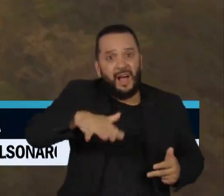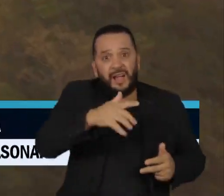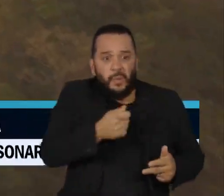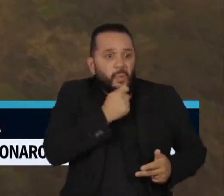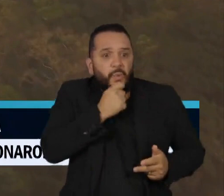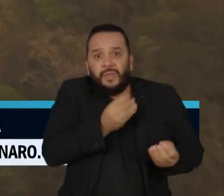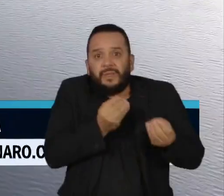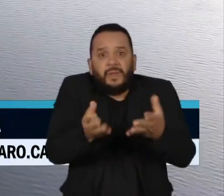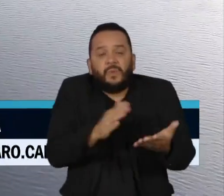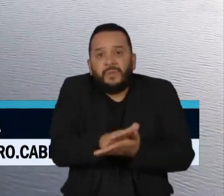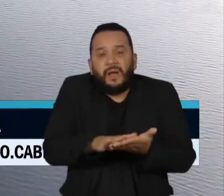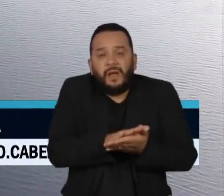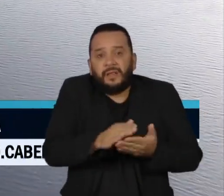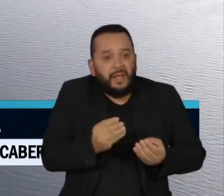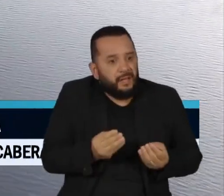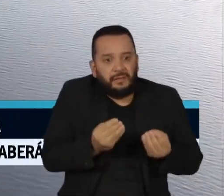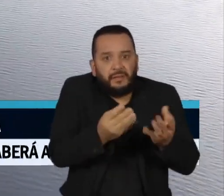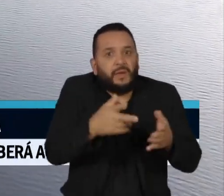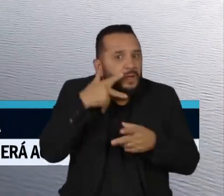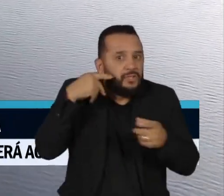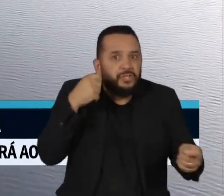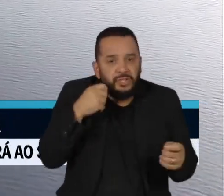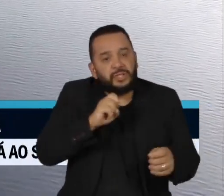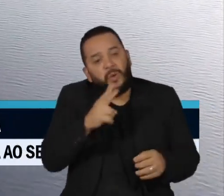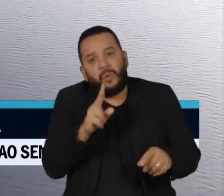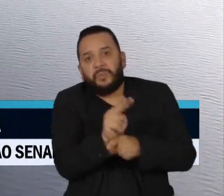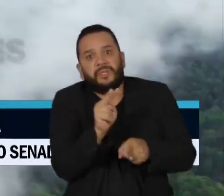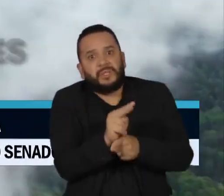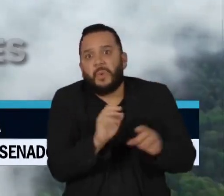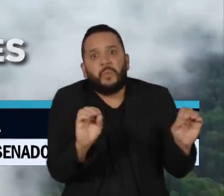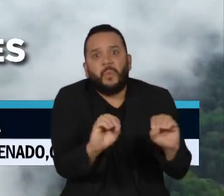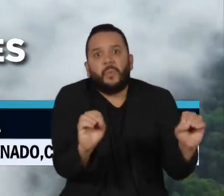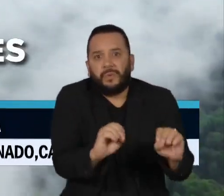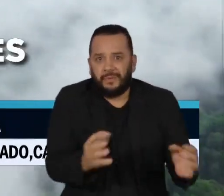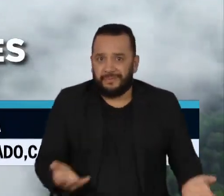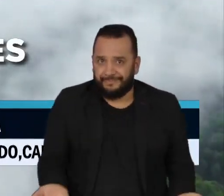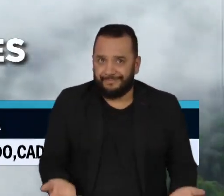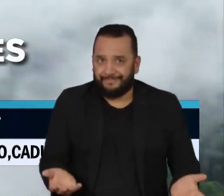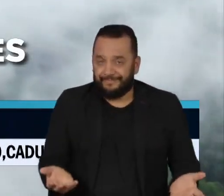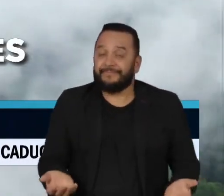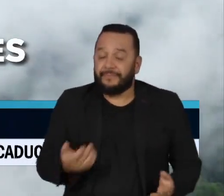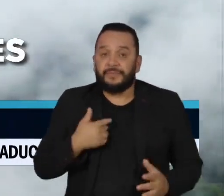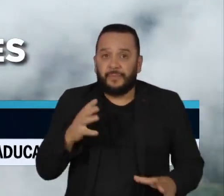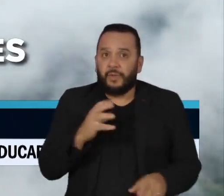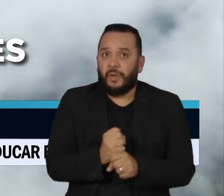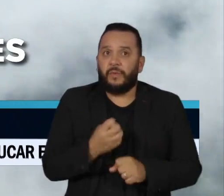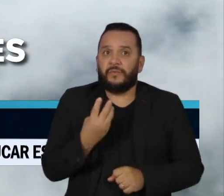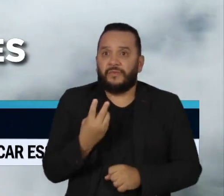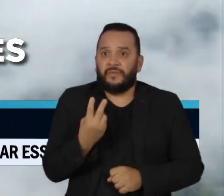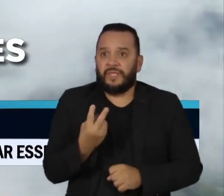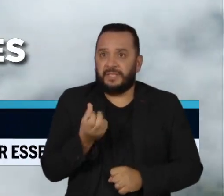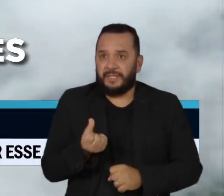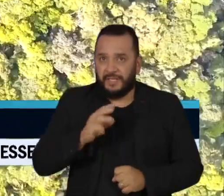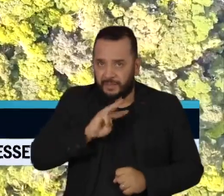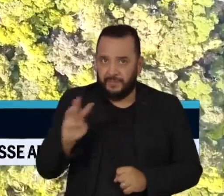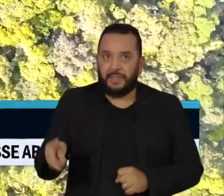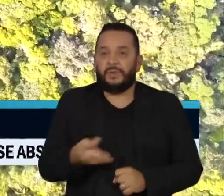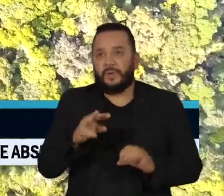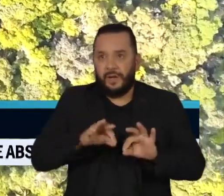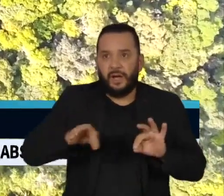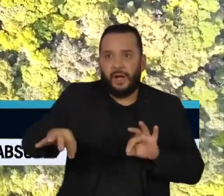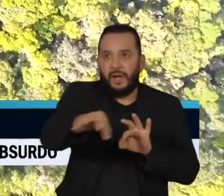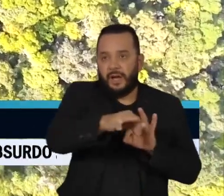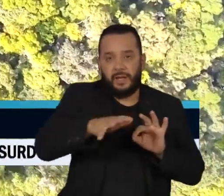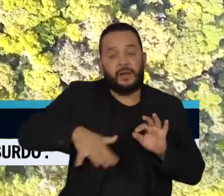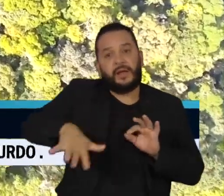indígenas, extrativistas ou unidades de conservação, por exemplo. Deste total, quase 26 milhões de hectares, uma área